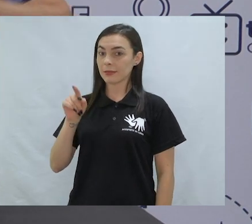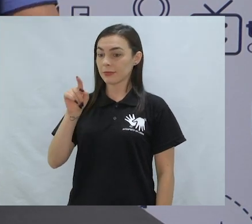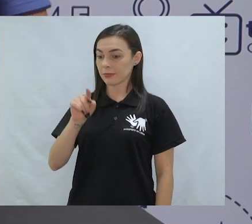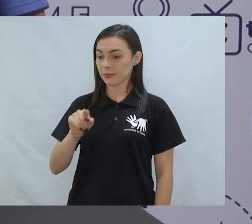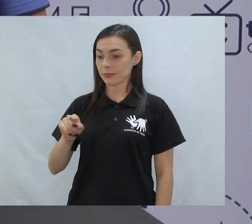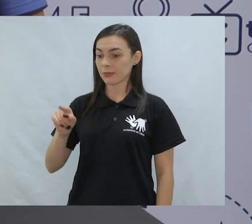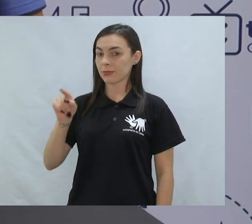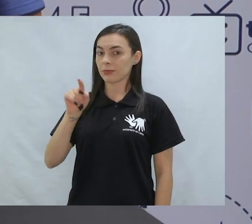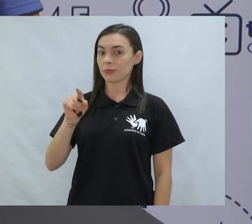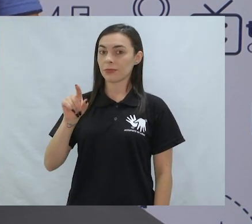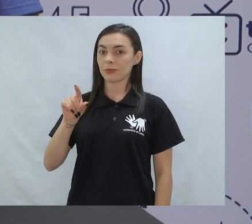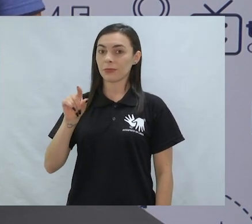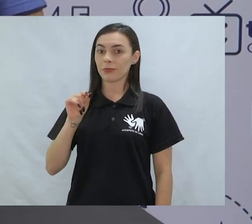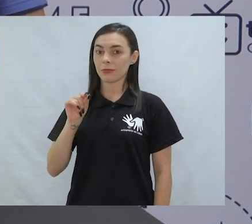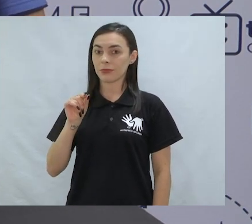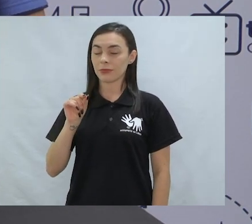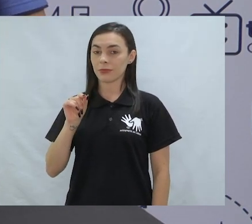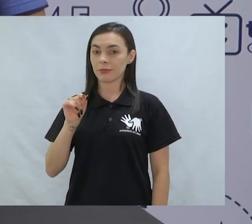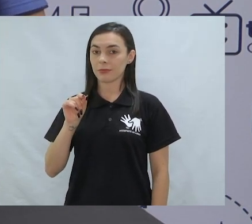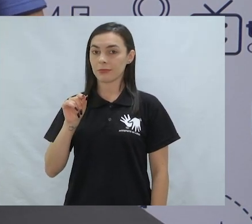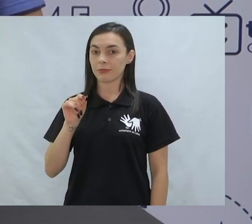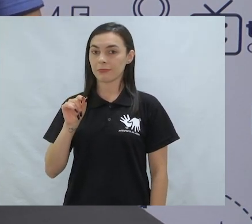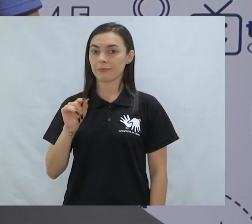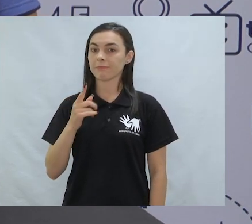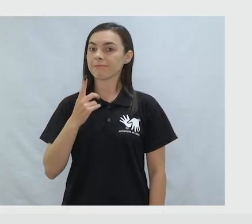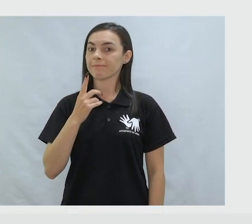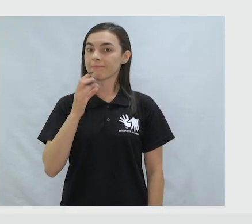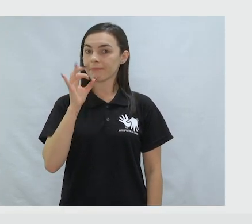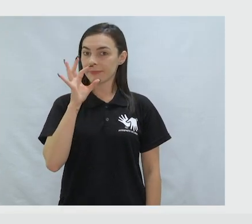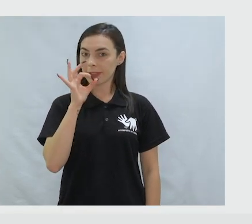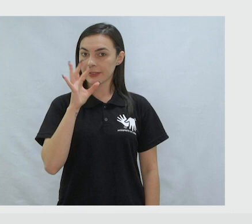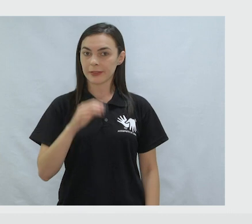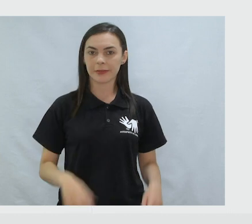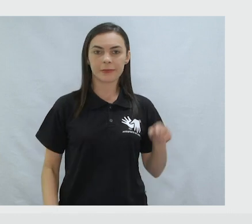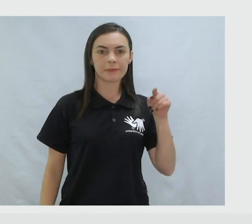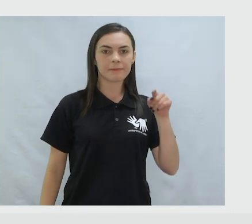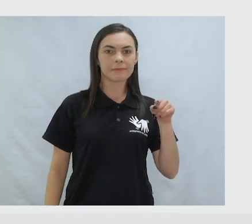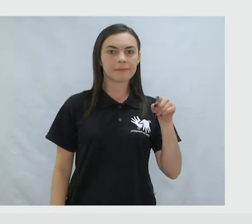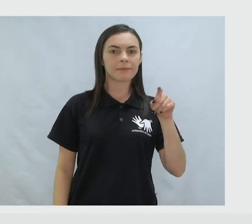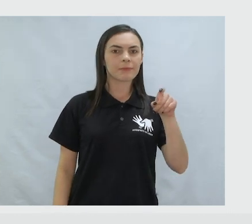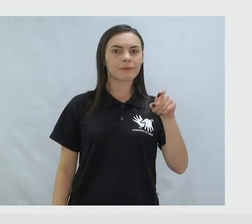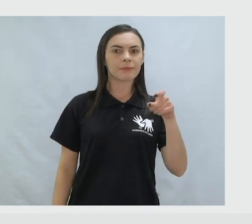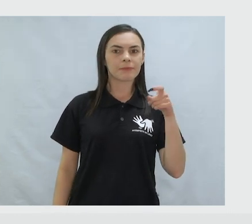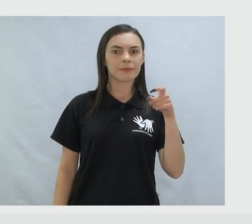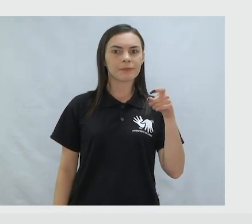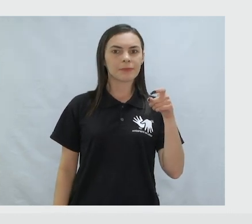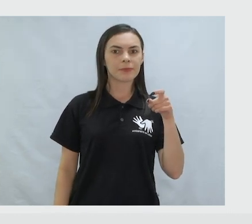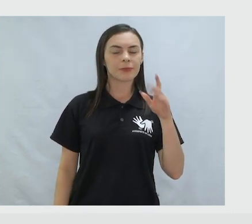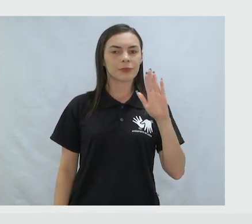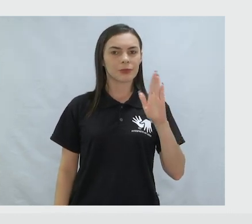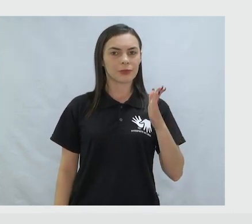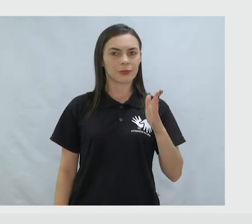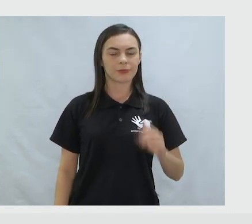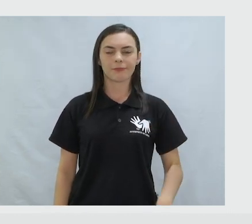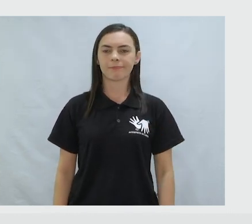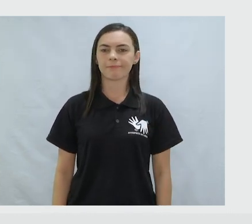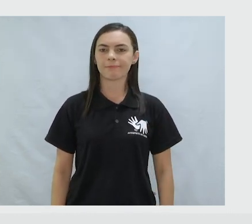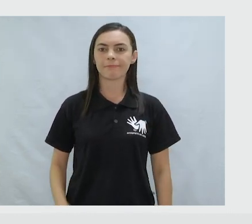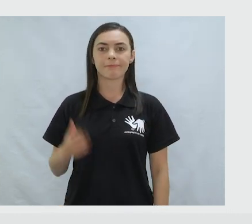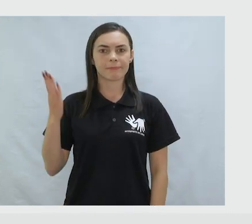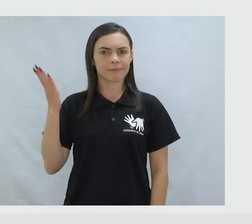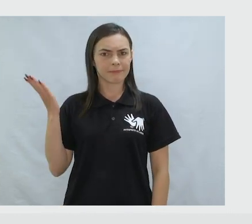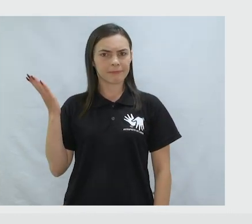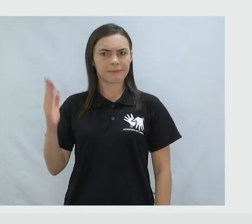já colocou a bolinha verde. Muito bem. O Max colocou o X dele no